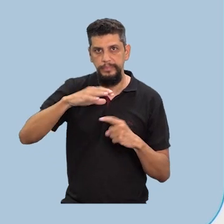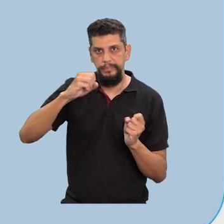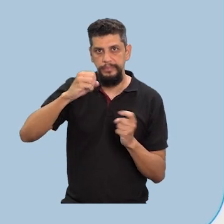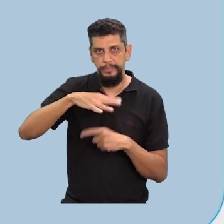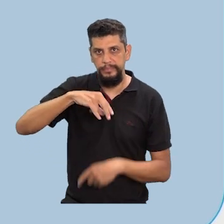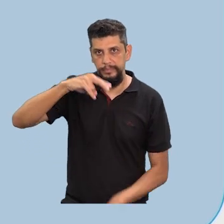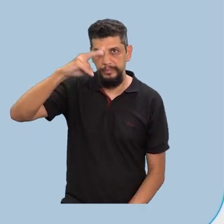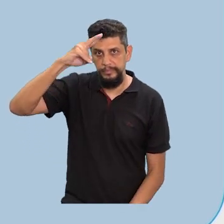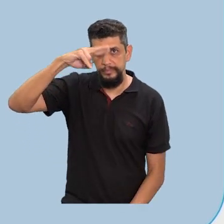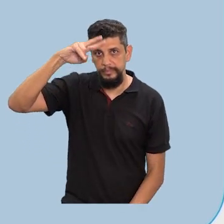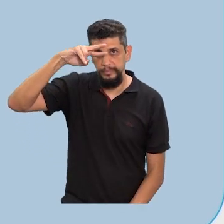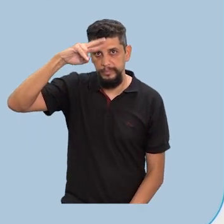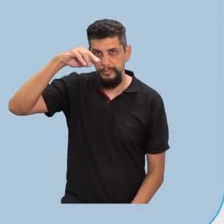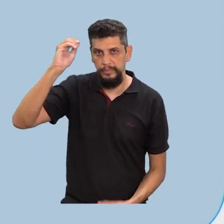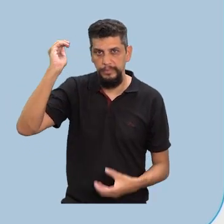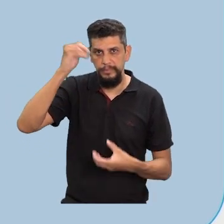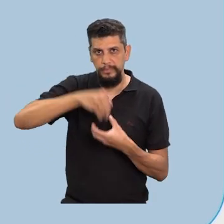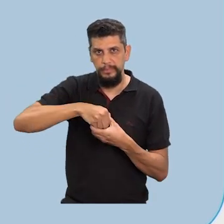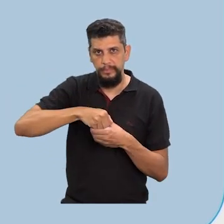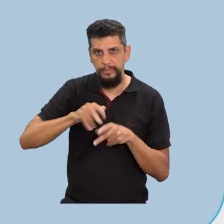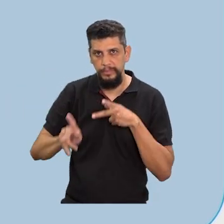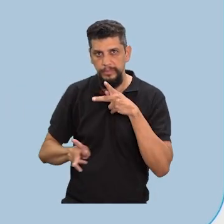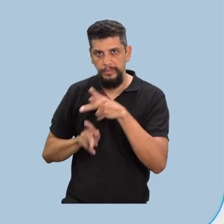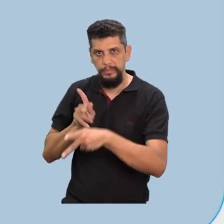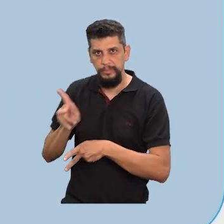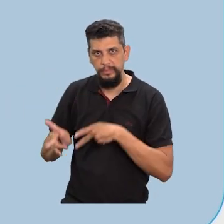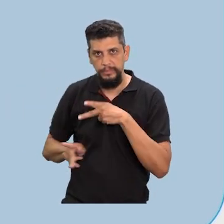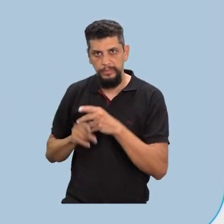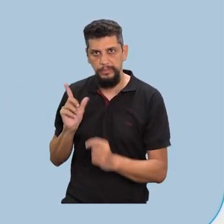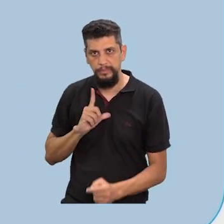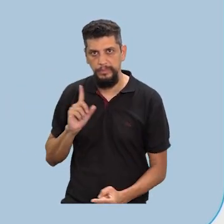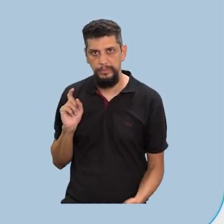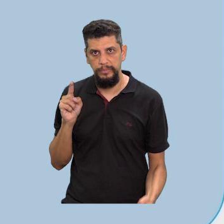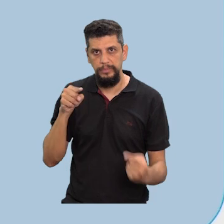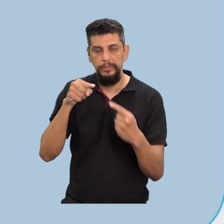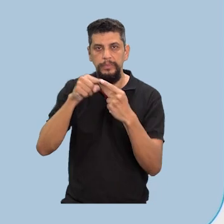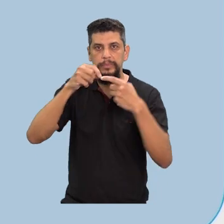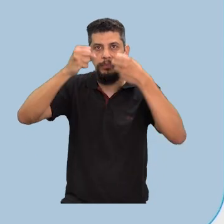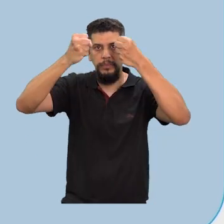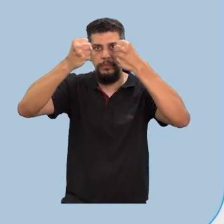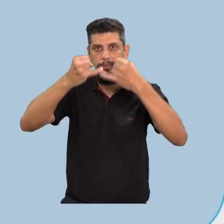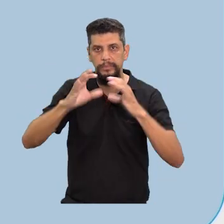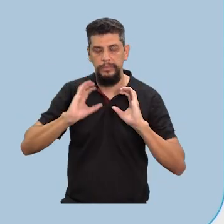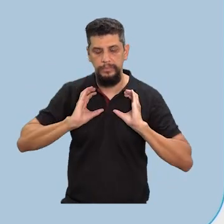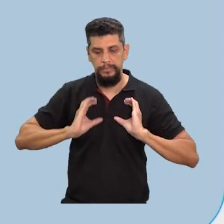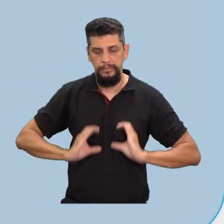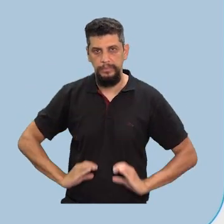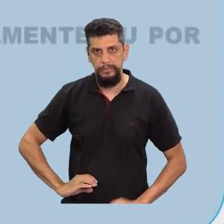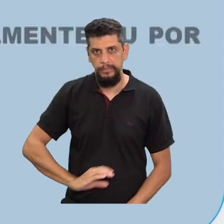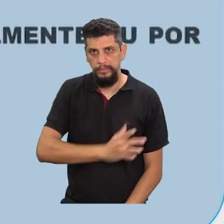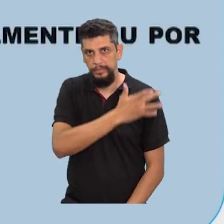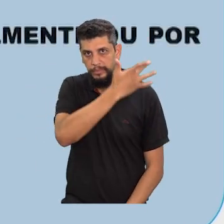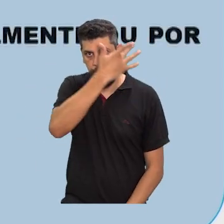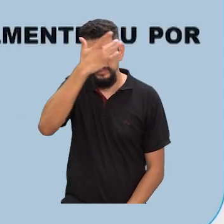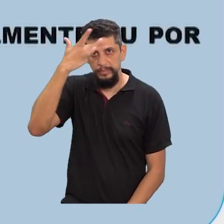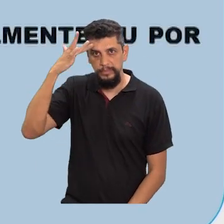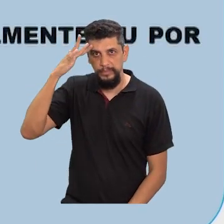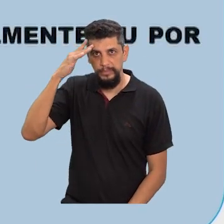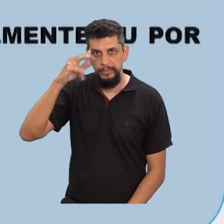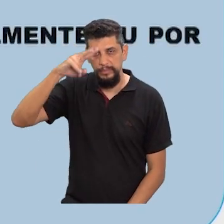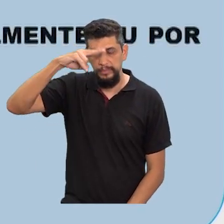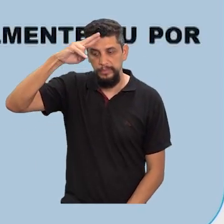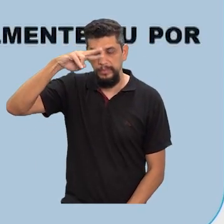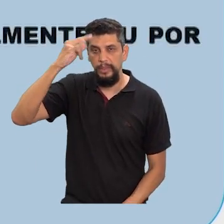eles são histórias pertencentes à tradição de um povo, por vezes possuem esse objetivo de explicar algo ou um comportamento humano. Também